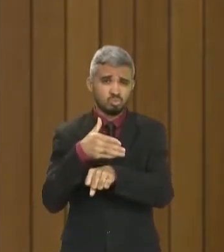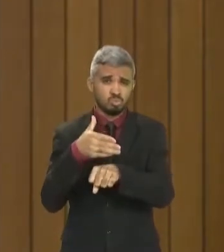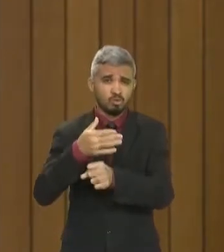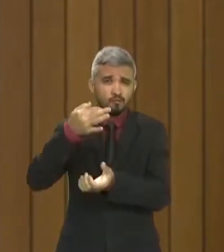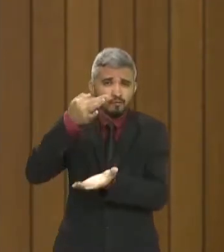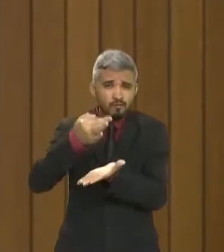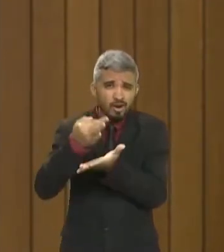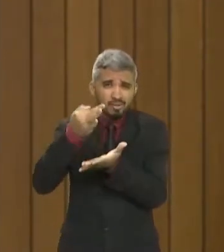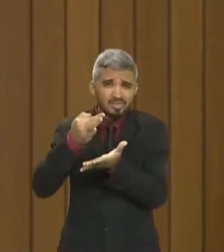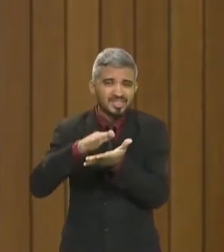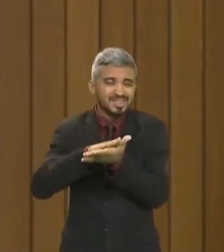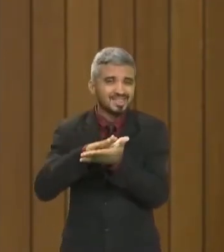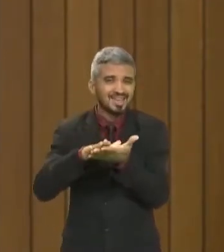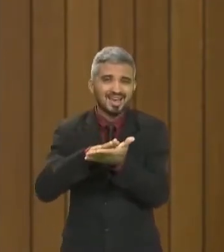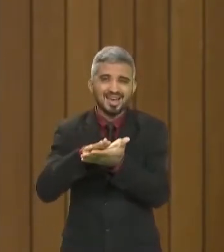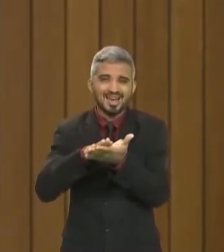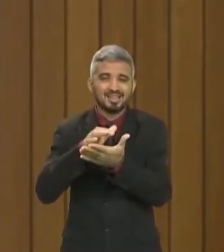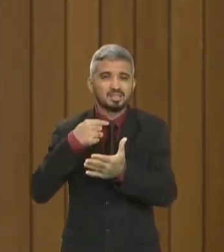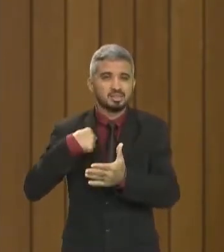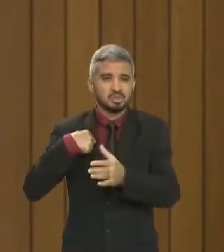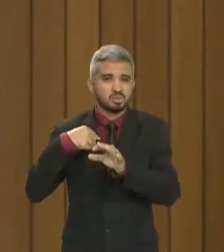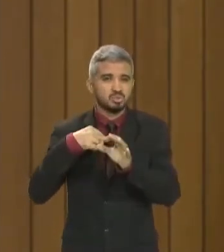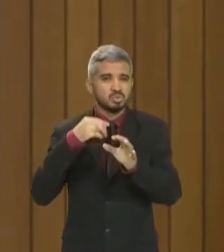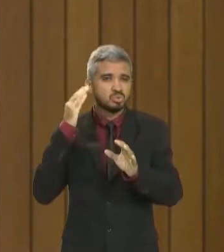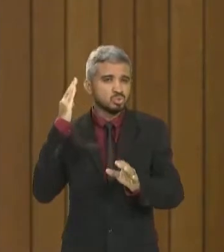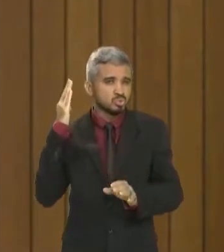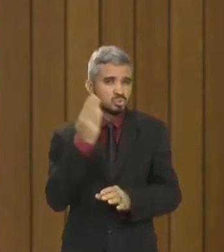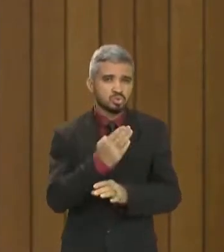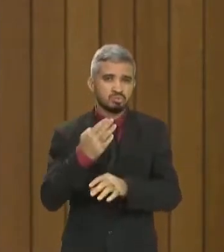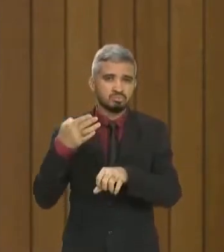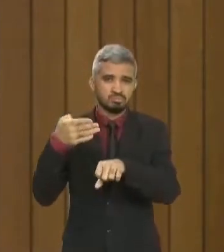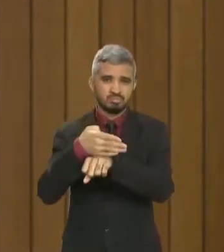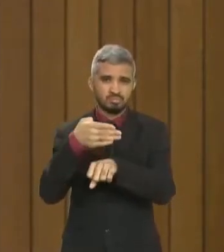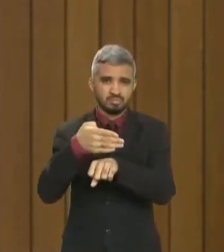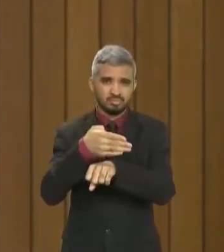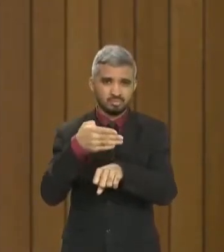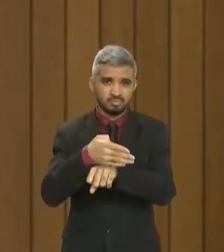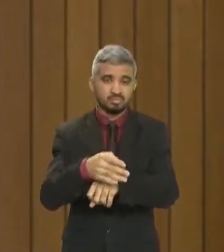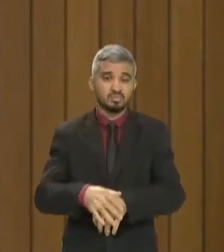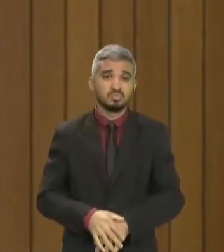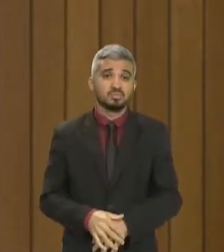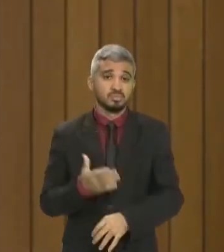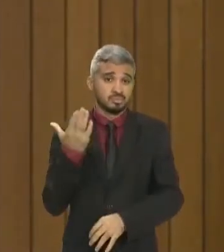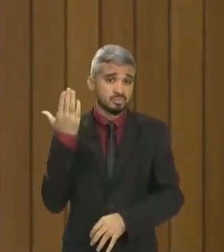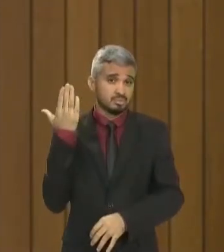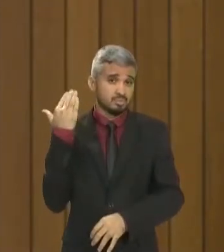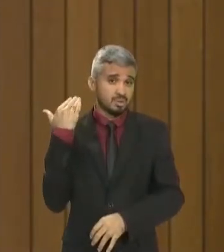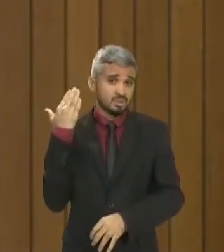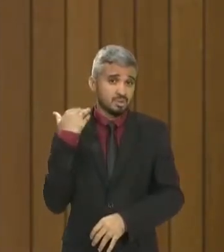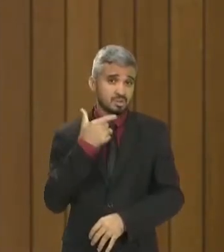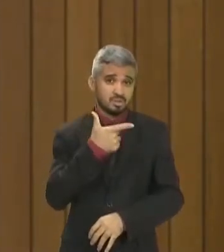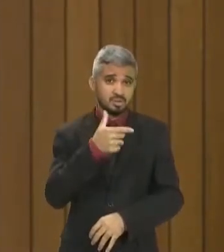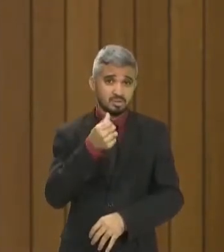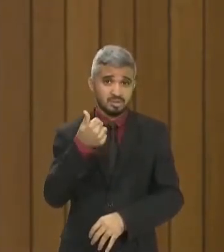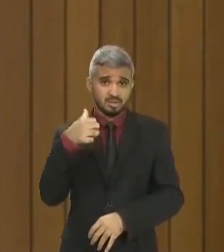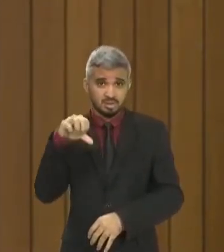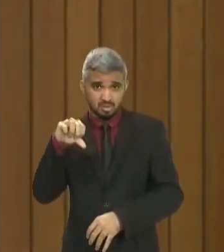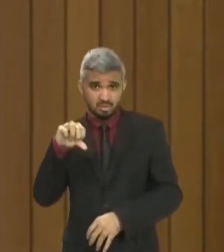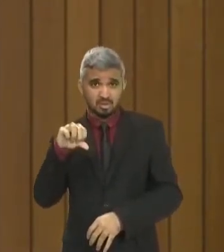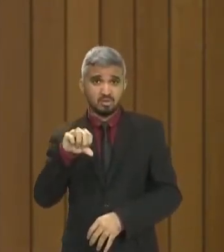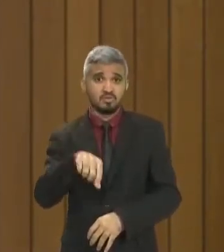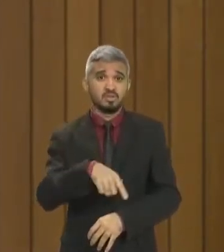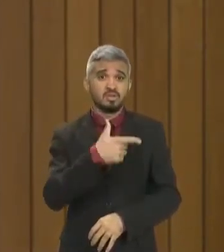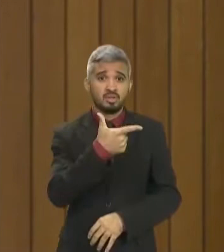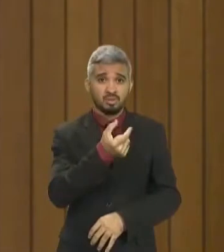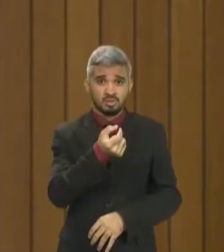nas votações em plenário. Na CCJ, no período que nós participamos, em 19 e